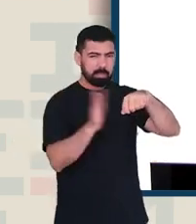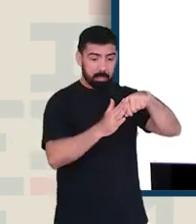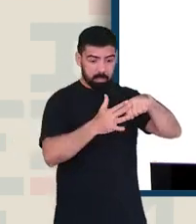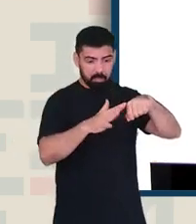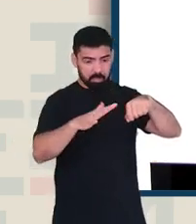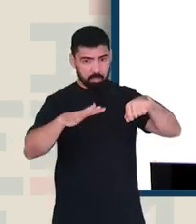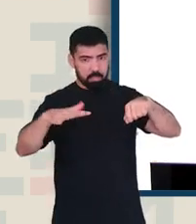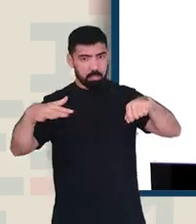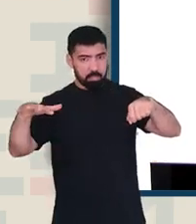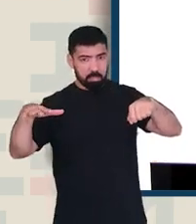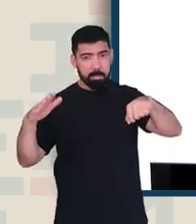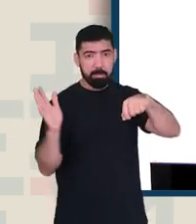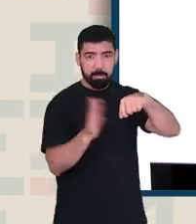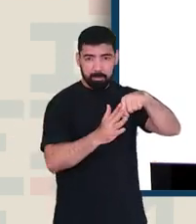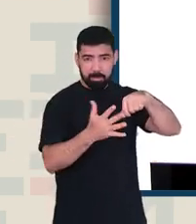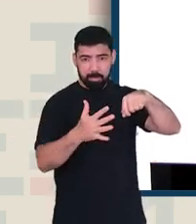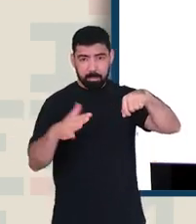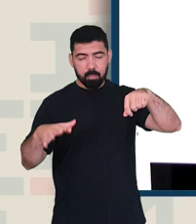pam.